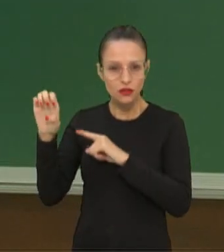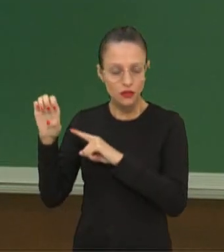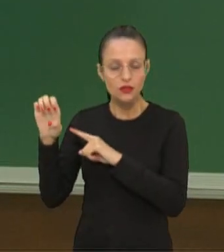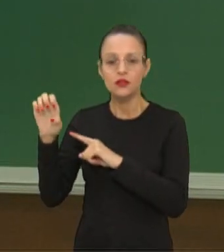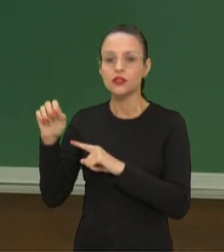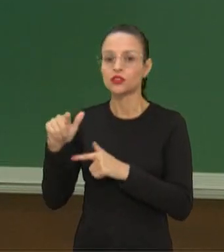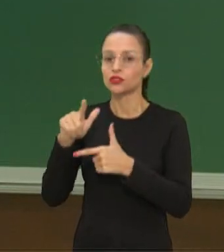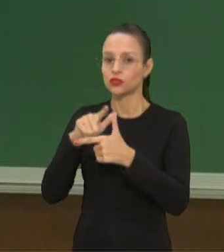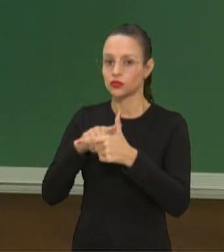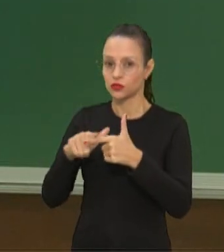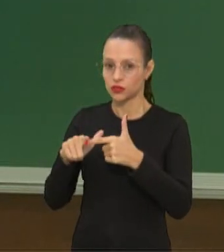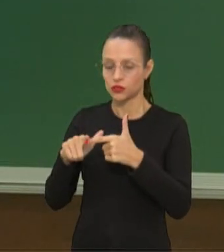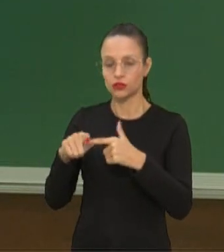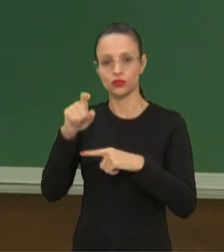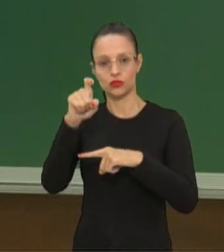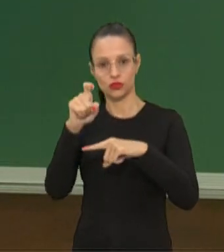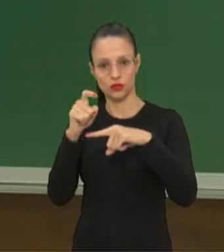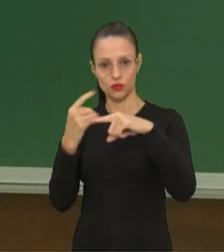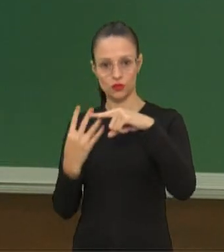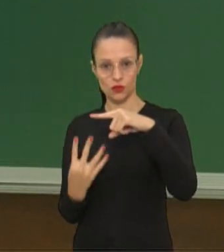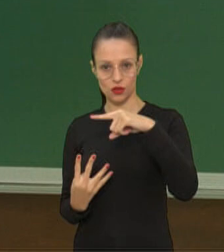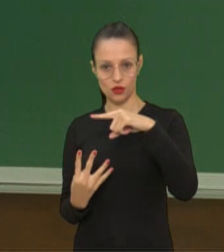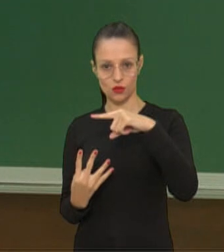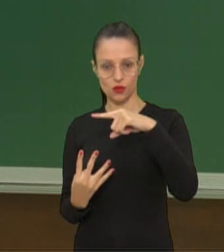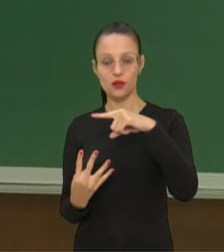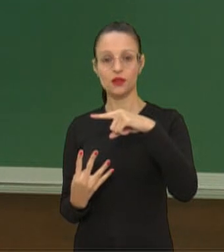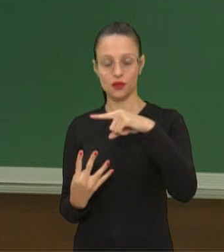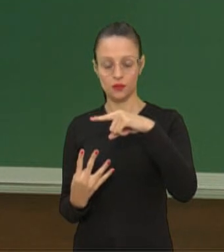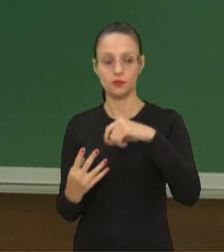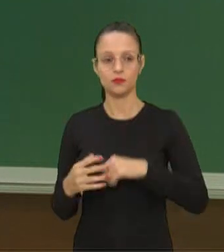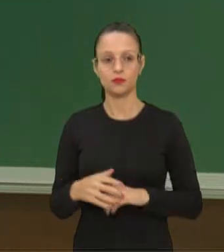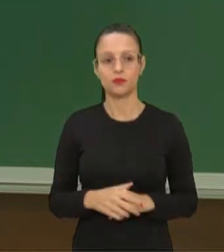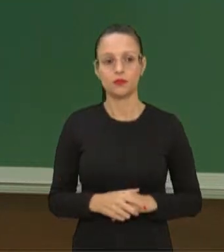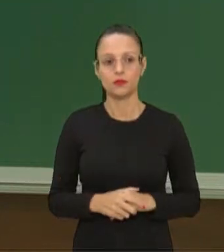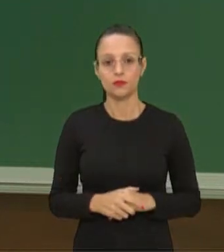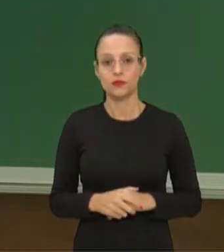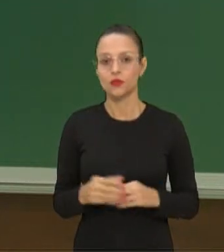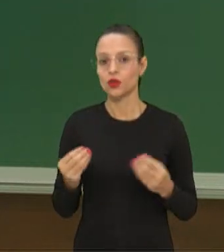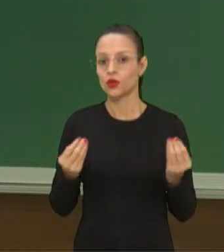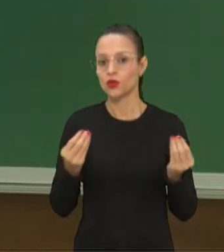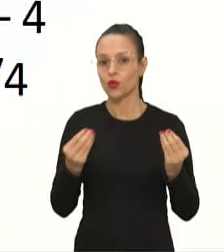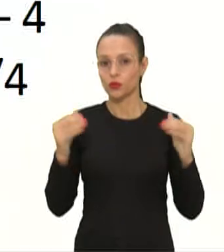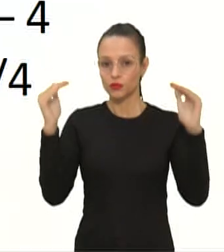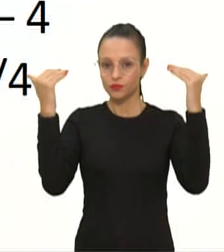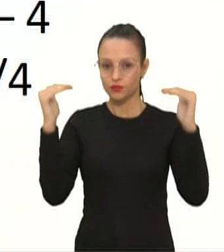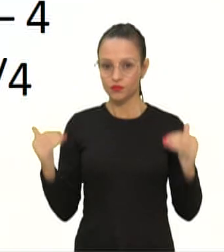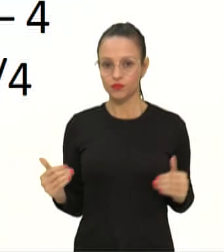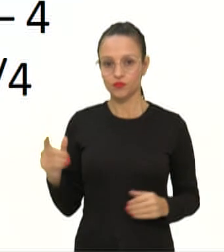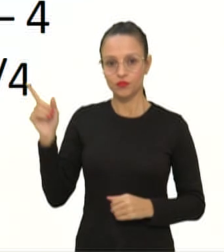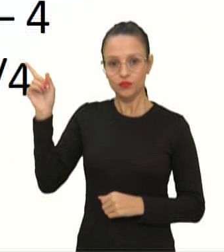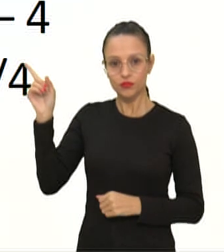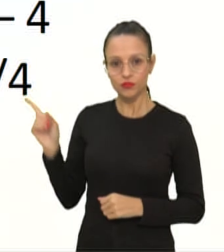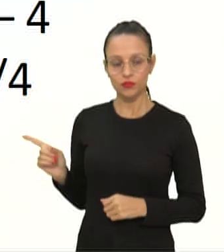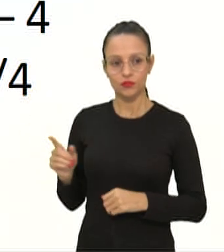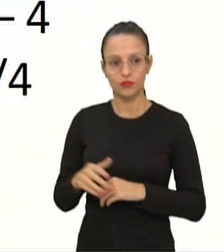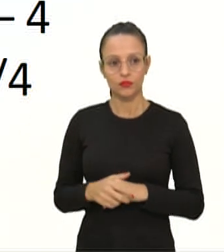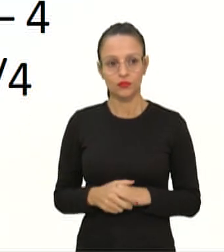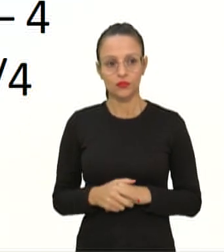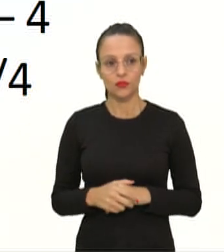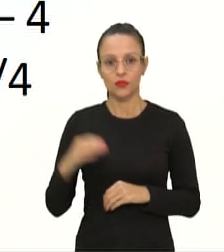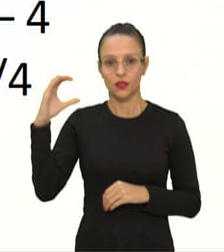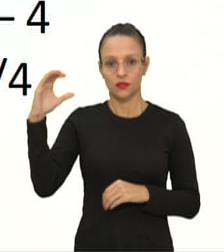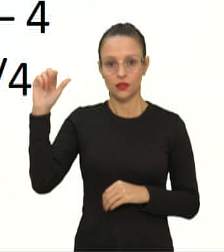x sobre 4. Tá? Então, a opção é a última ali. Como é que ficou a nossa ordem, então? C,